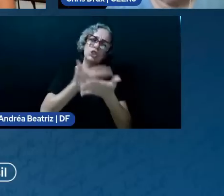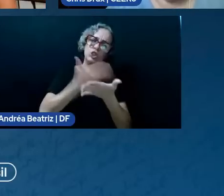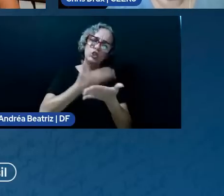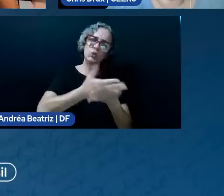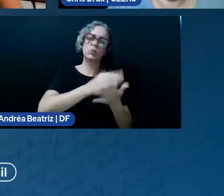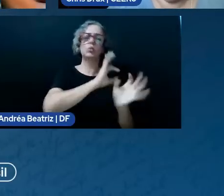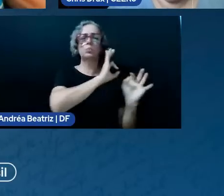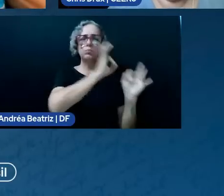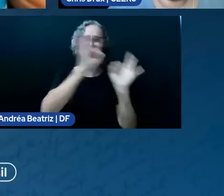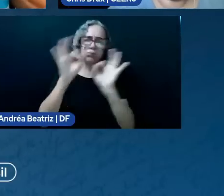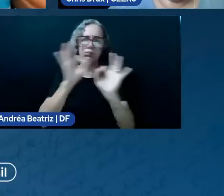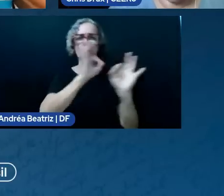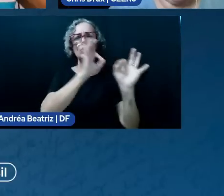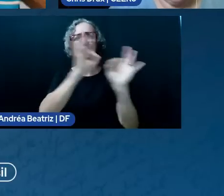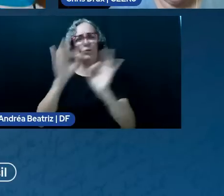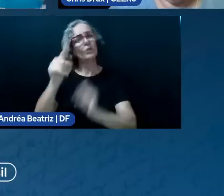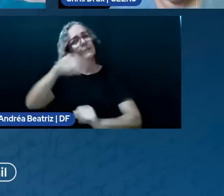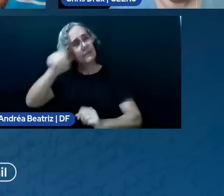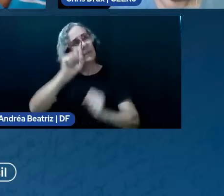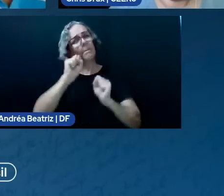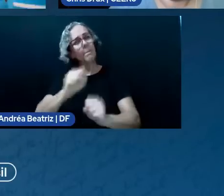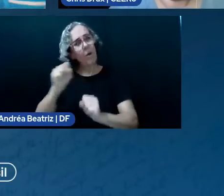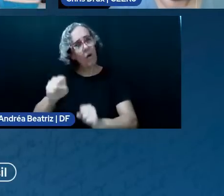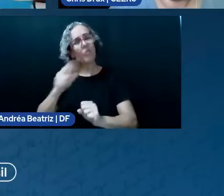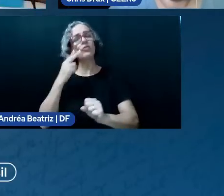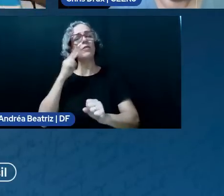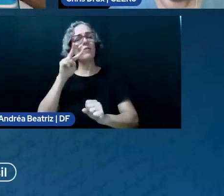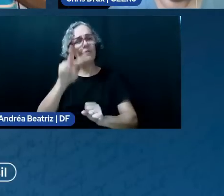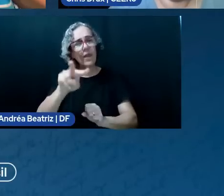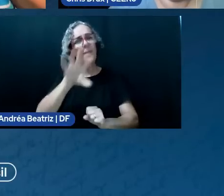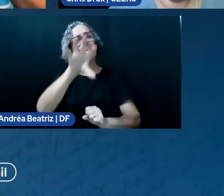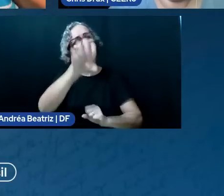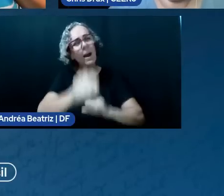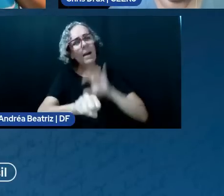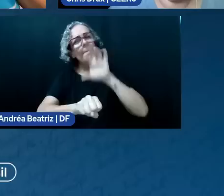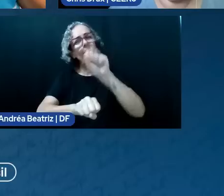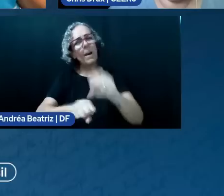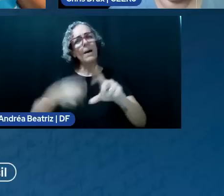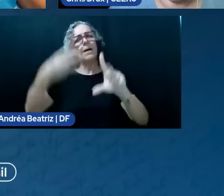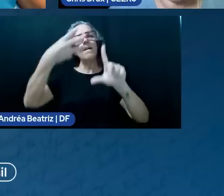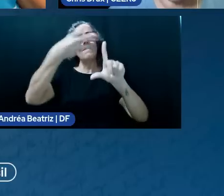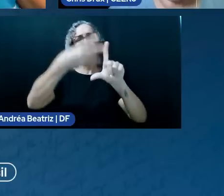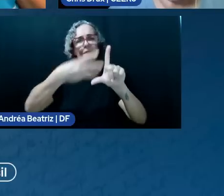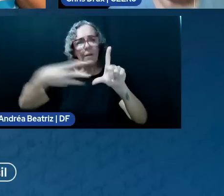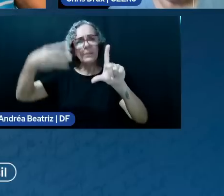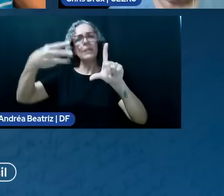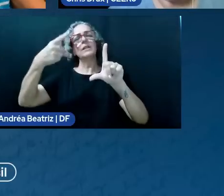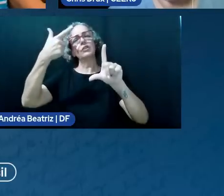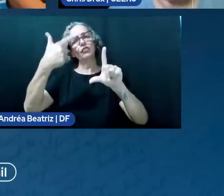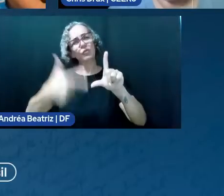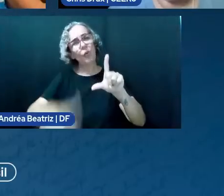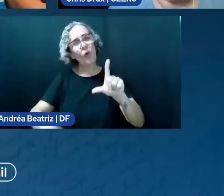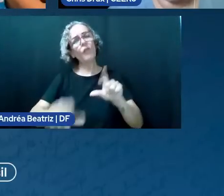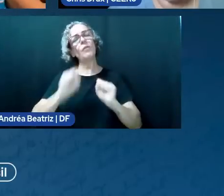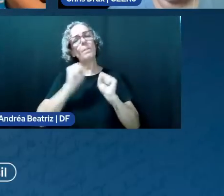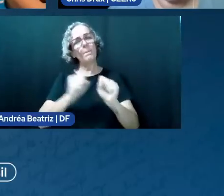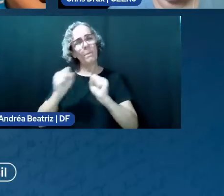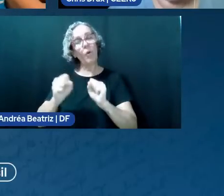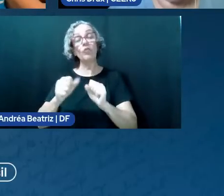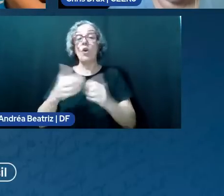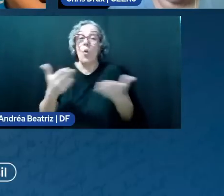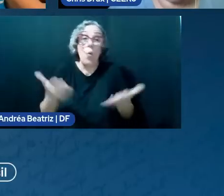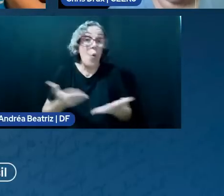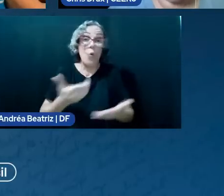é gratuito, não perca essa oportunidade. E a gente não tem, como a Cris chamou a atenção, condição de responder